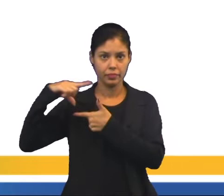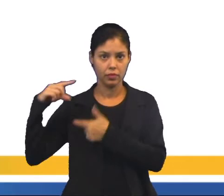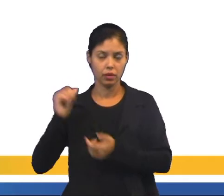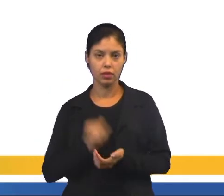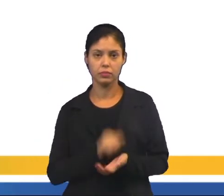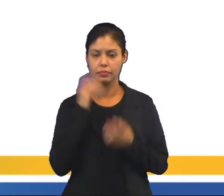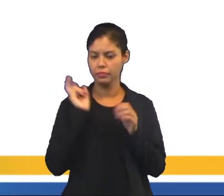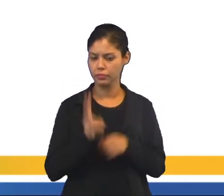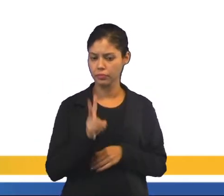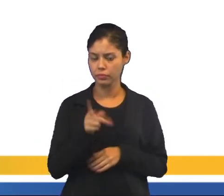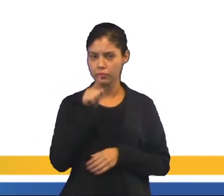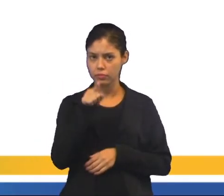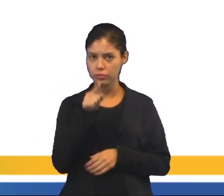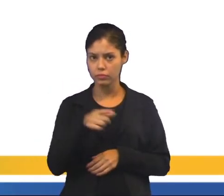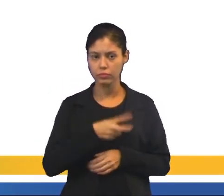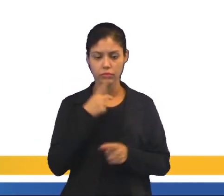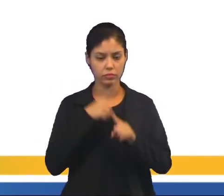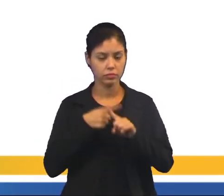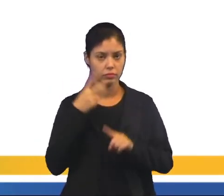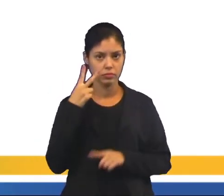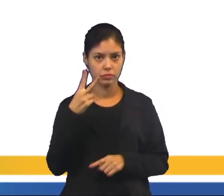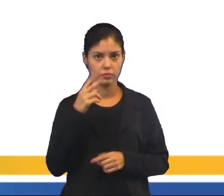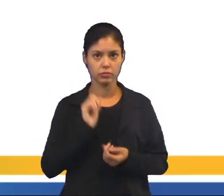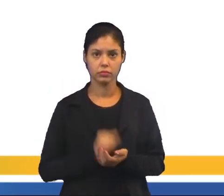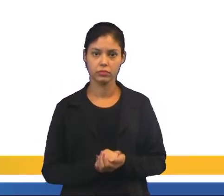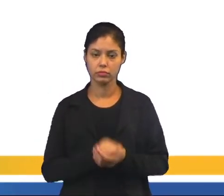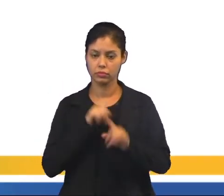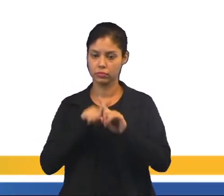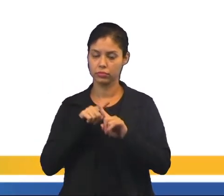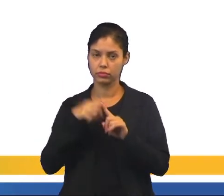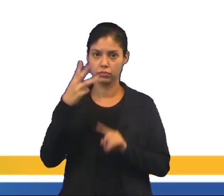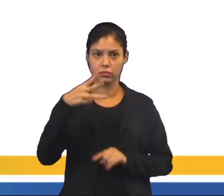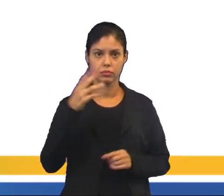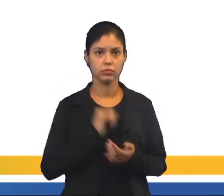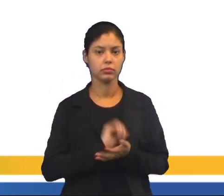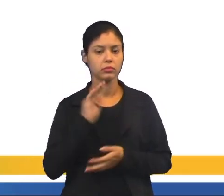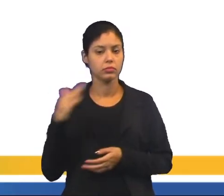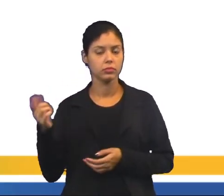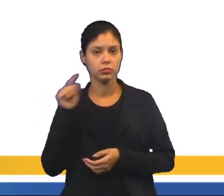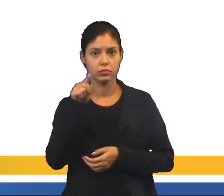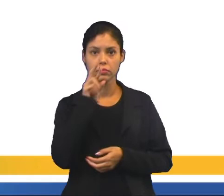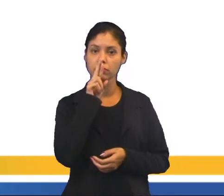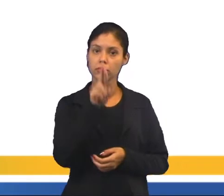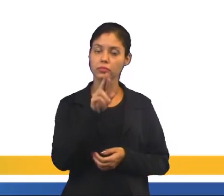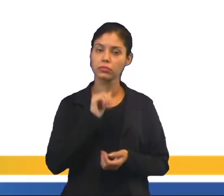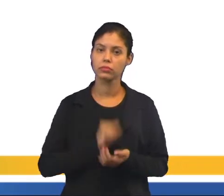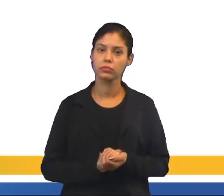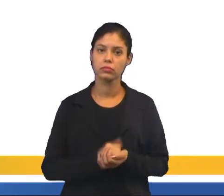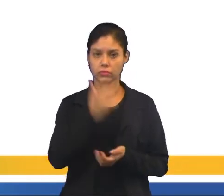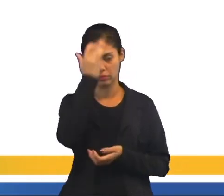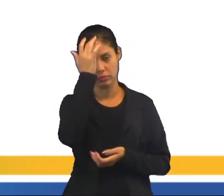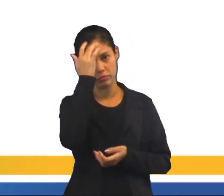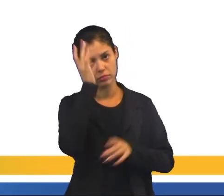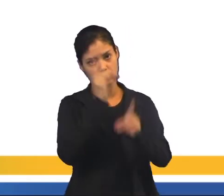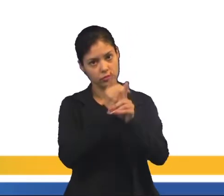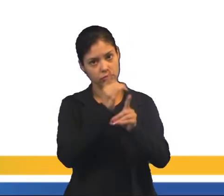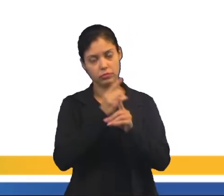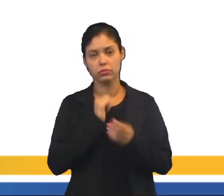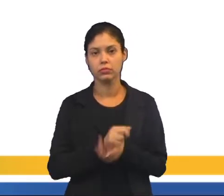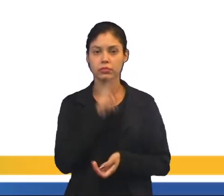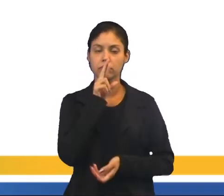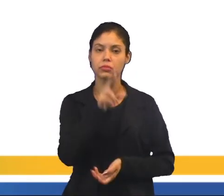você for multiplicando por 2 ou multiplicando por 3. Quando você fizer o cálculo, aí fica fácil você